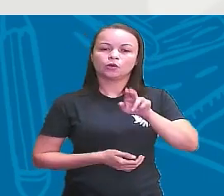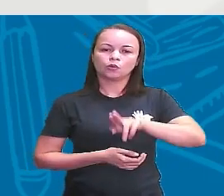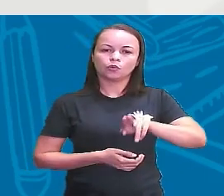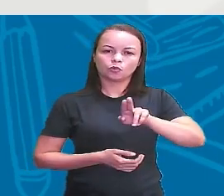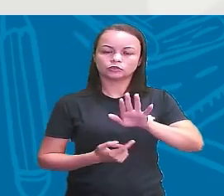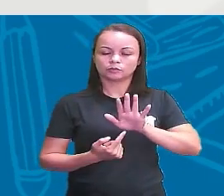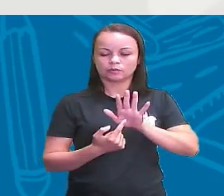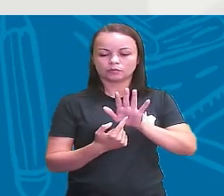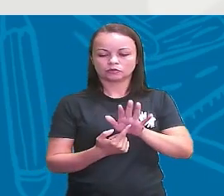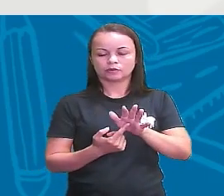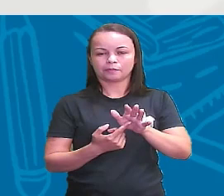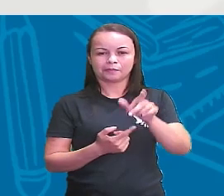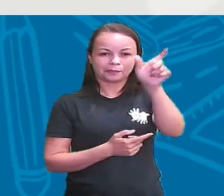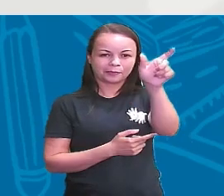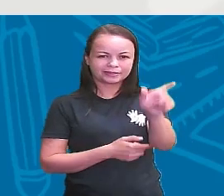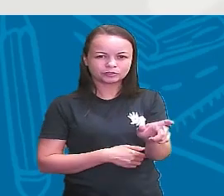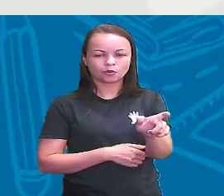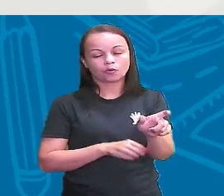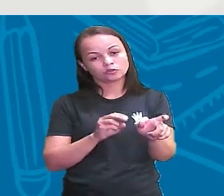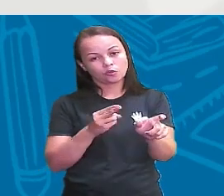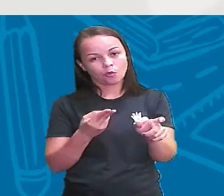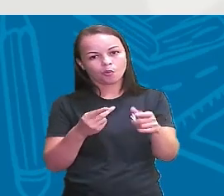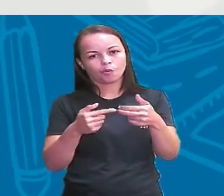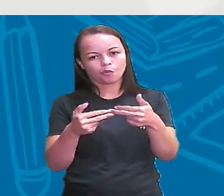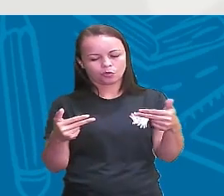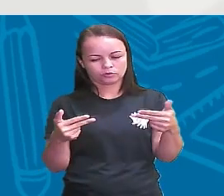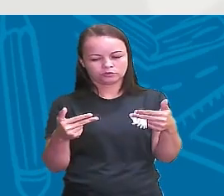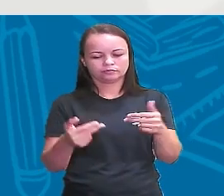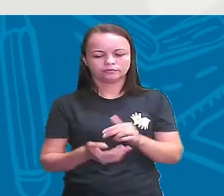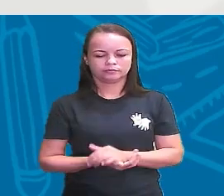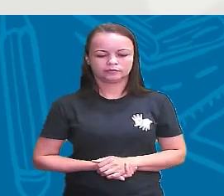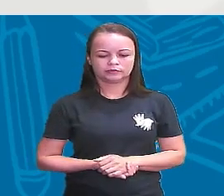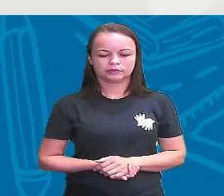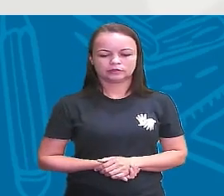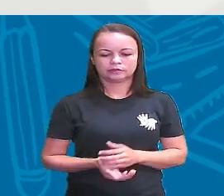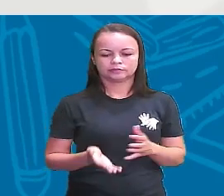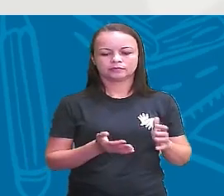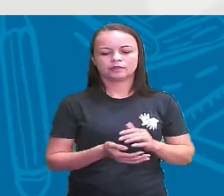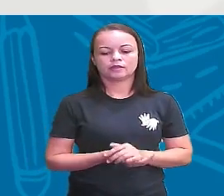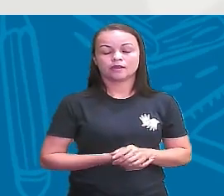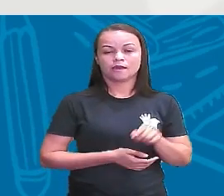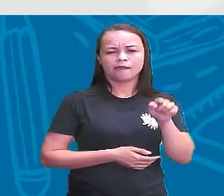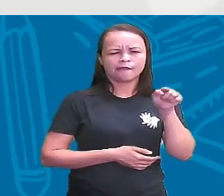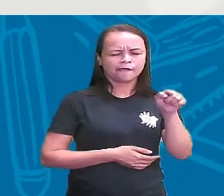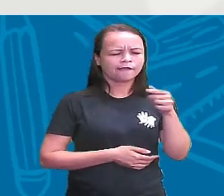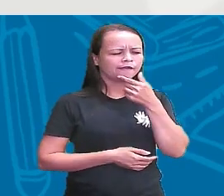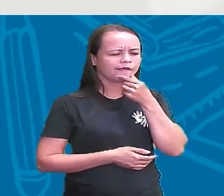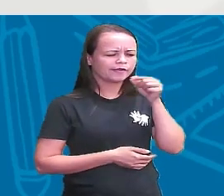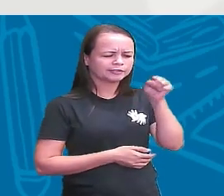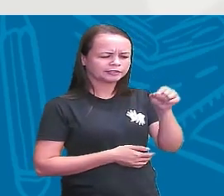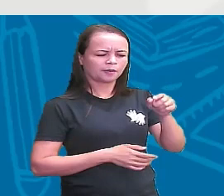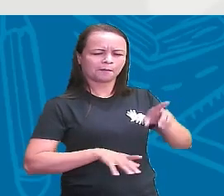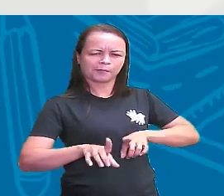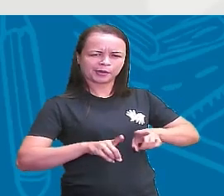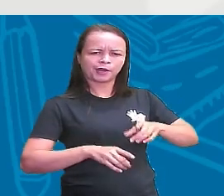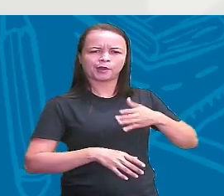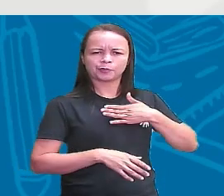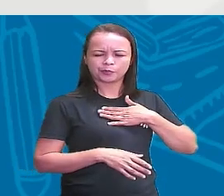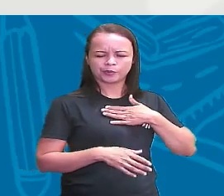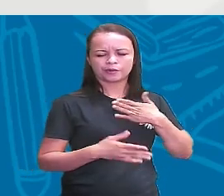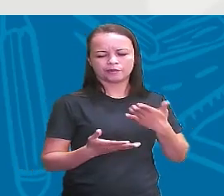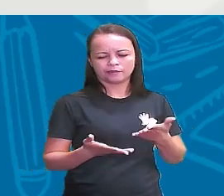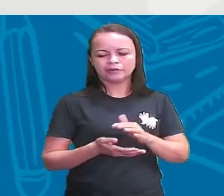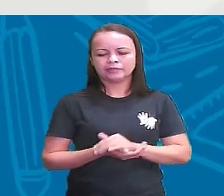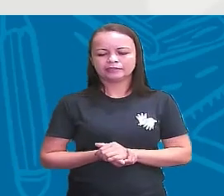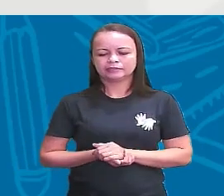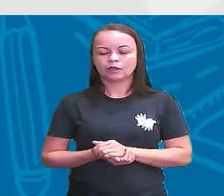identificar pessoas ou coisas, ó, esse é mi primo, essa é la biblioteca, então eu